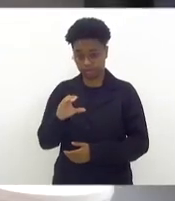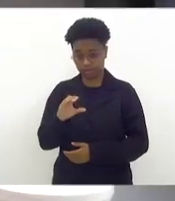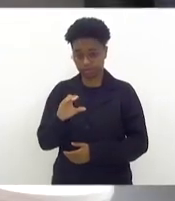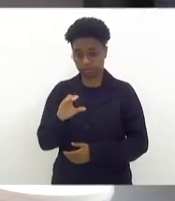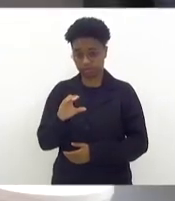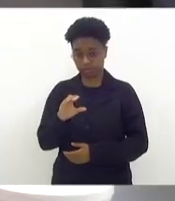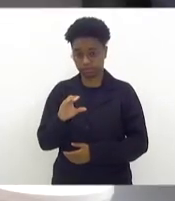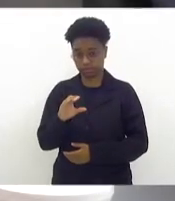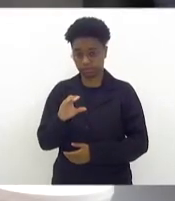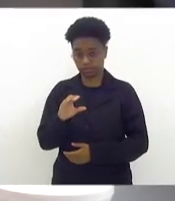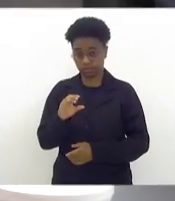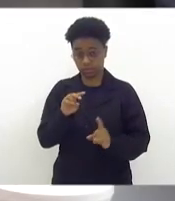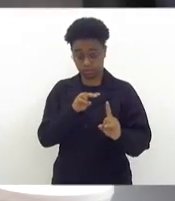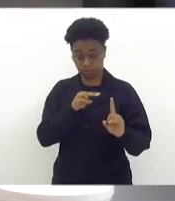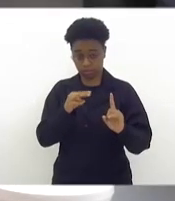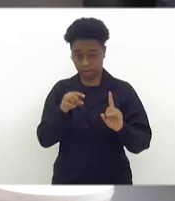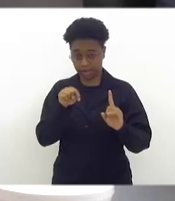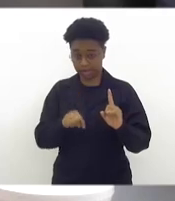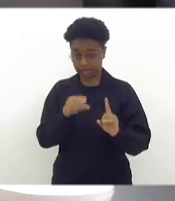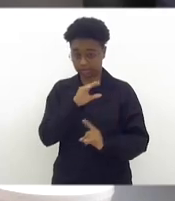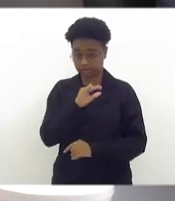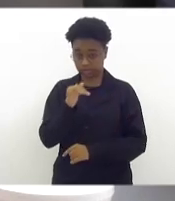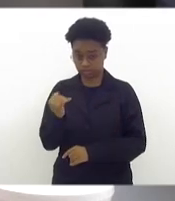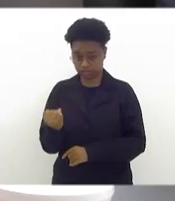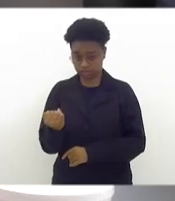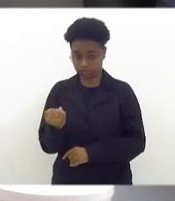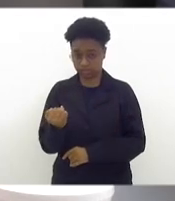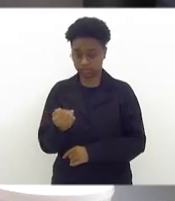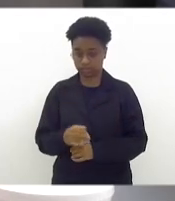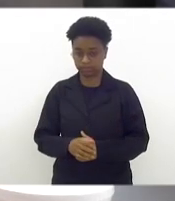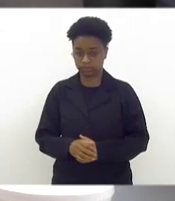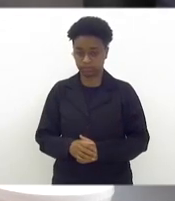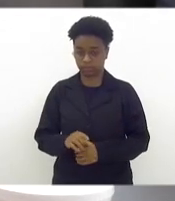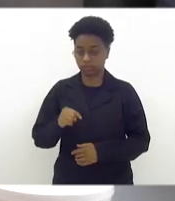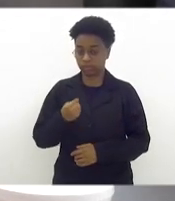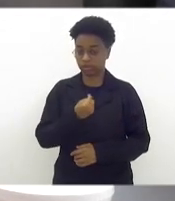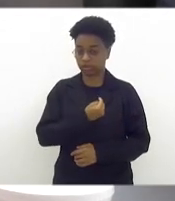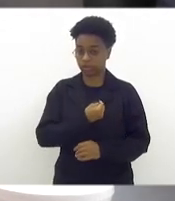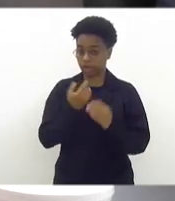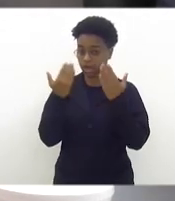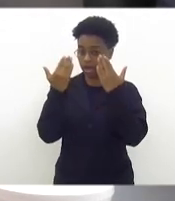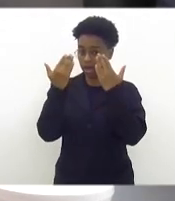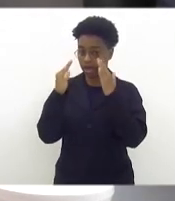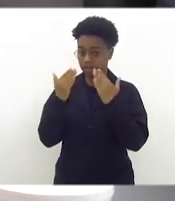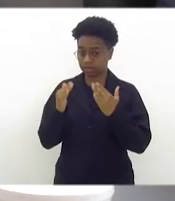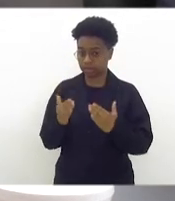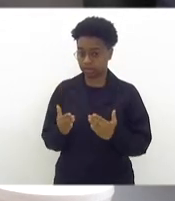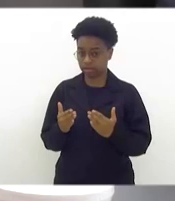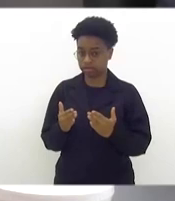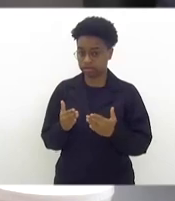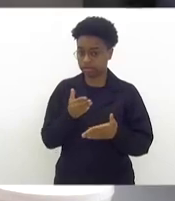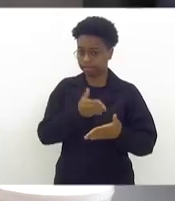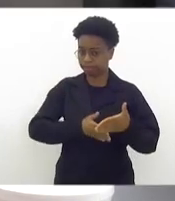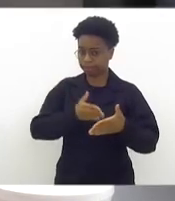sob o ponto de vista da CCJ, a nossa análise não fica